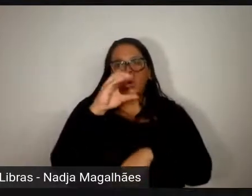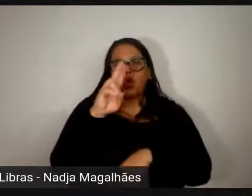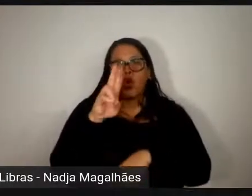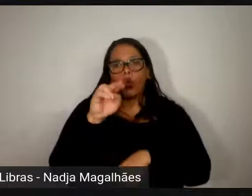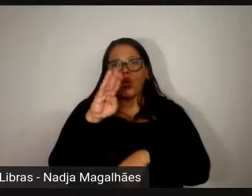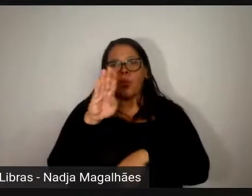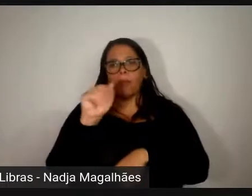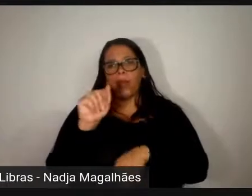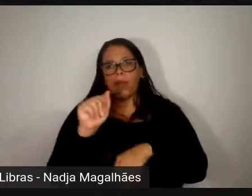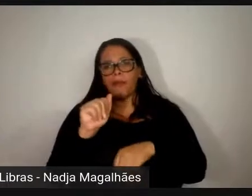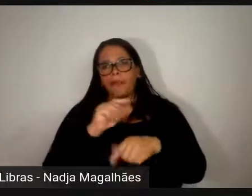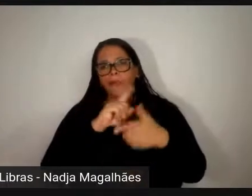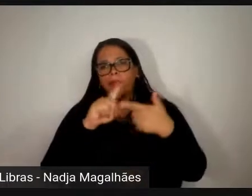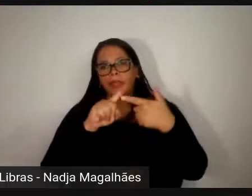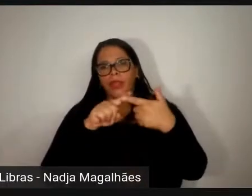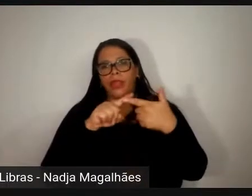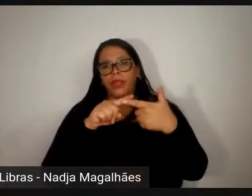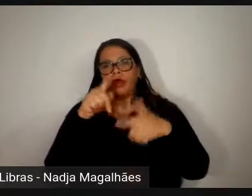Nicarágua,